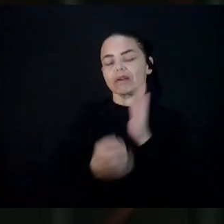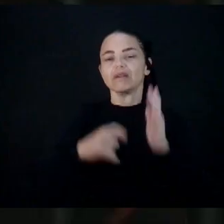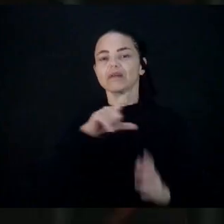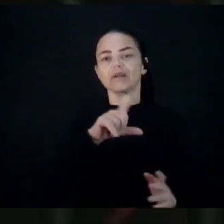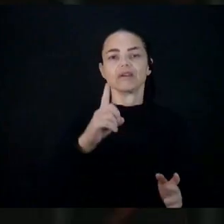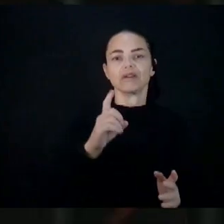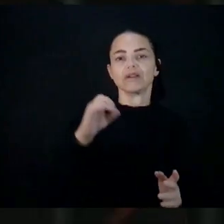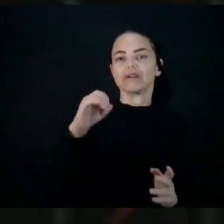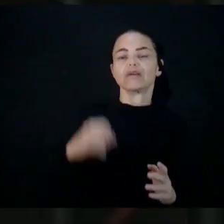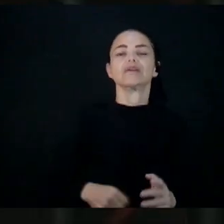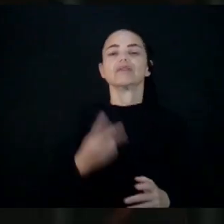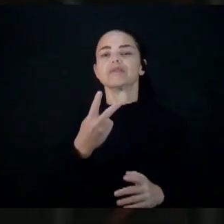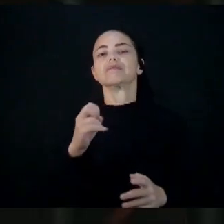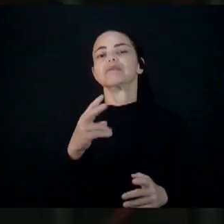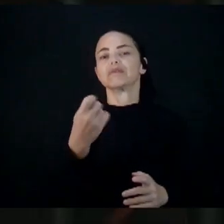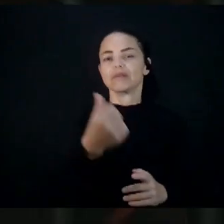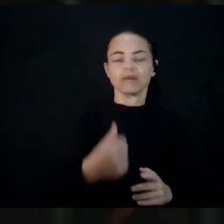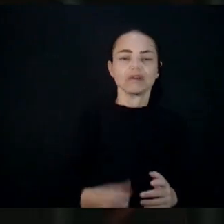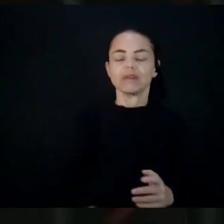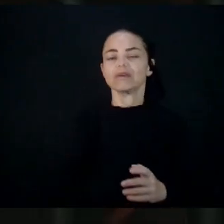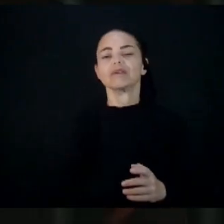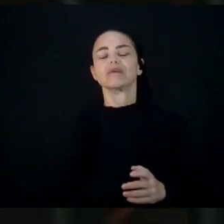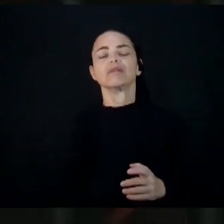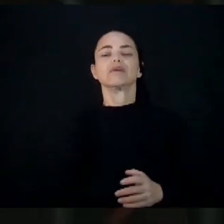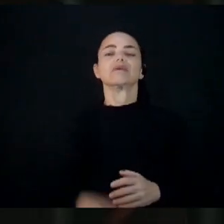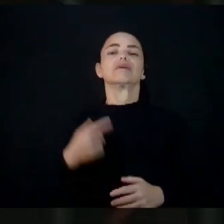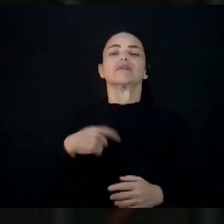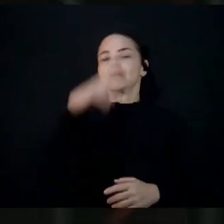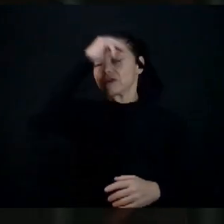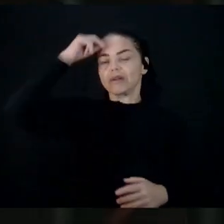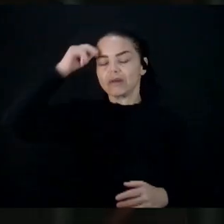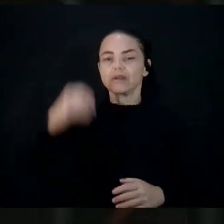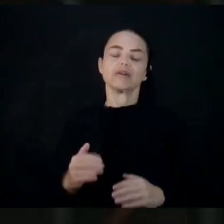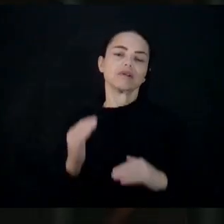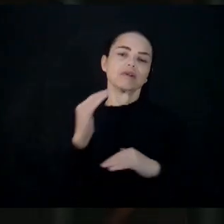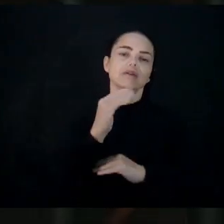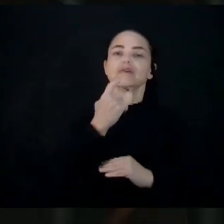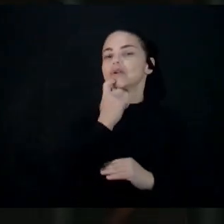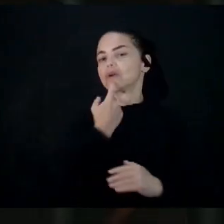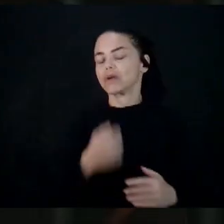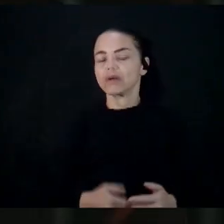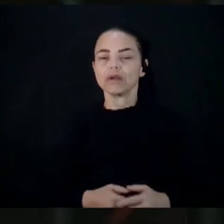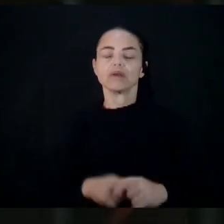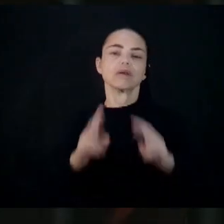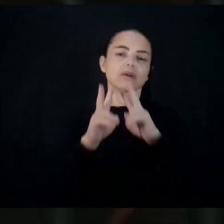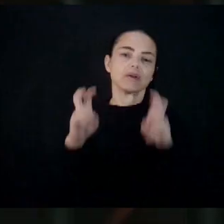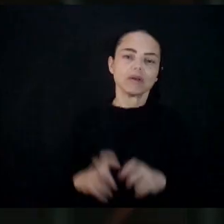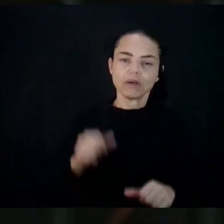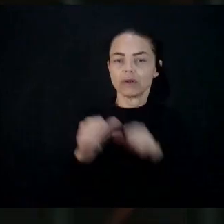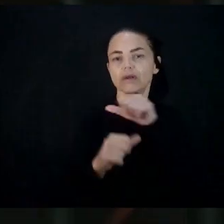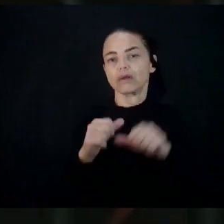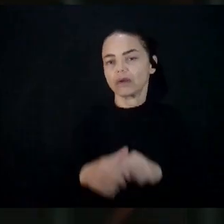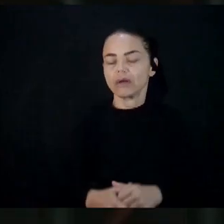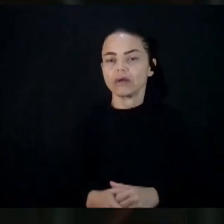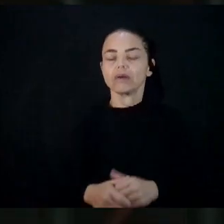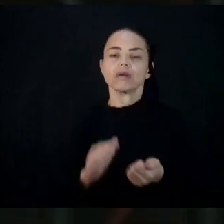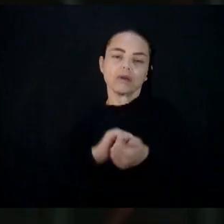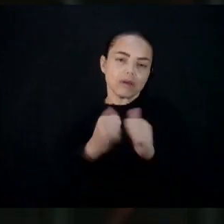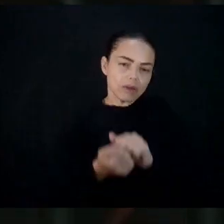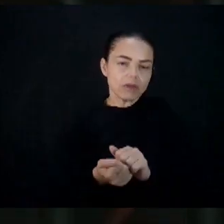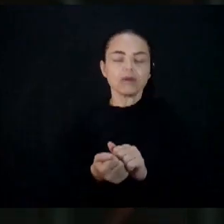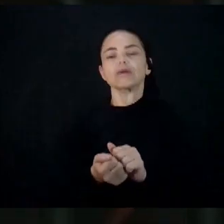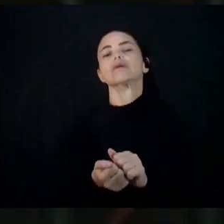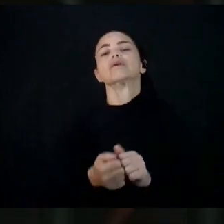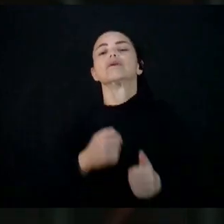Então, a Prefeitura e a Câmara destaca para você que as mudanças buscam adequar demonstrativos